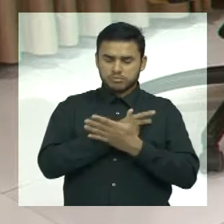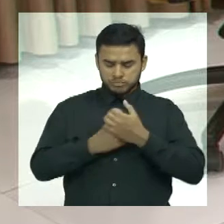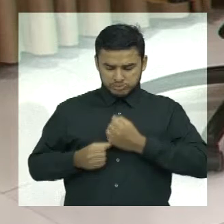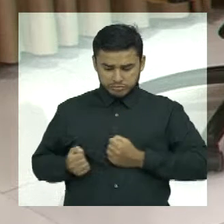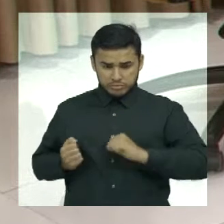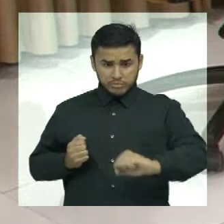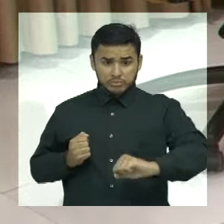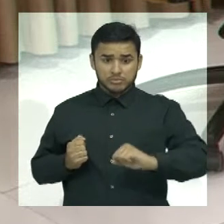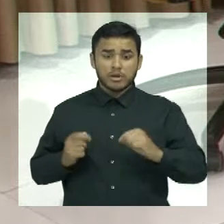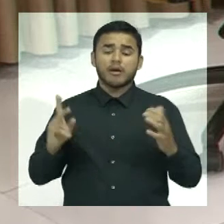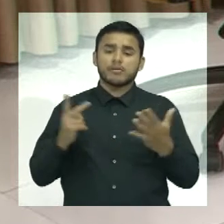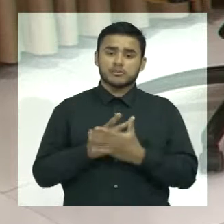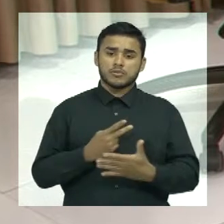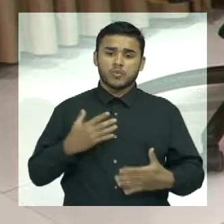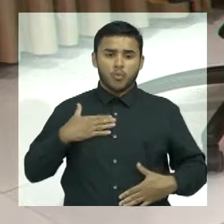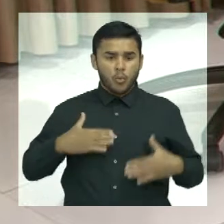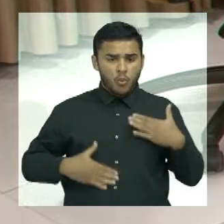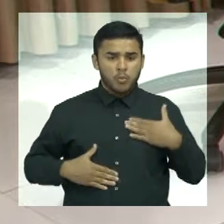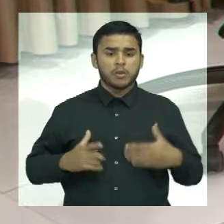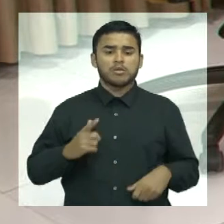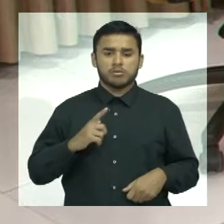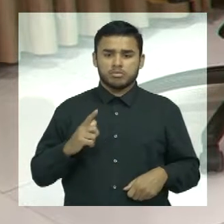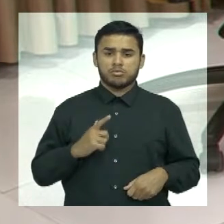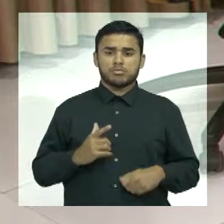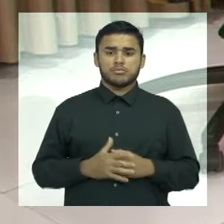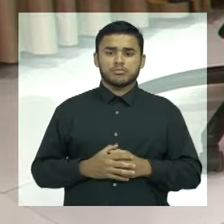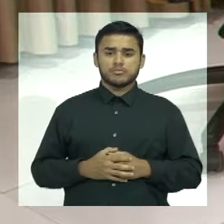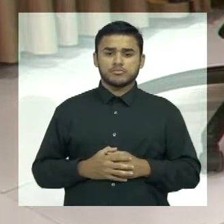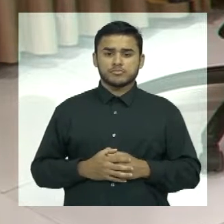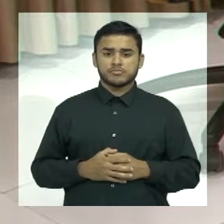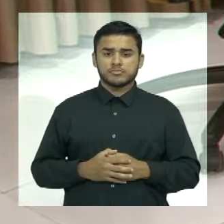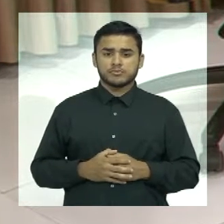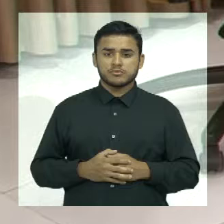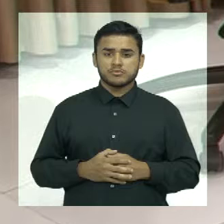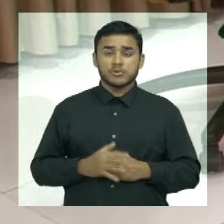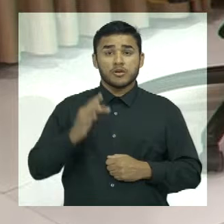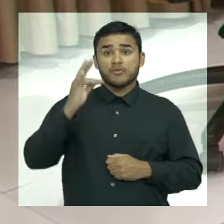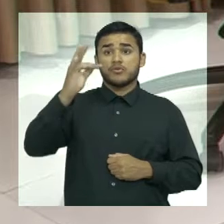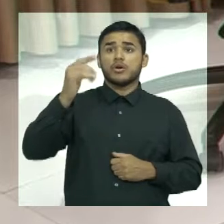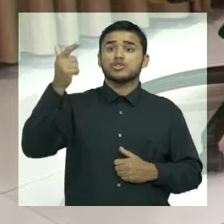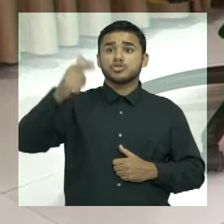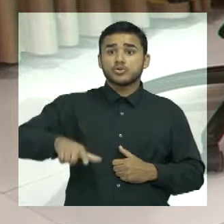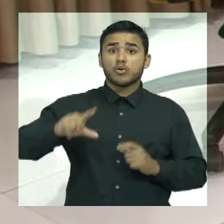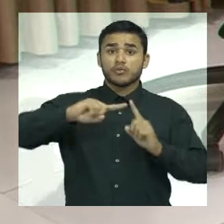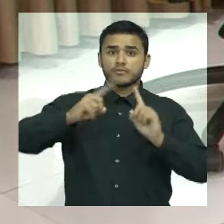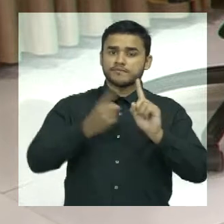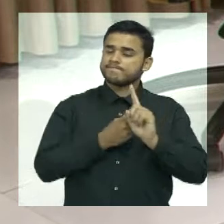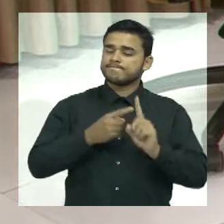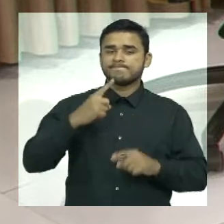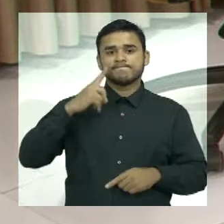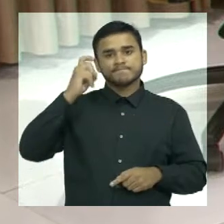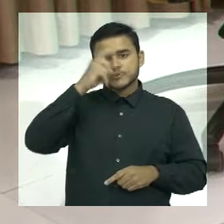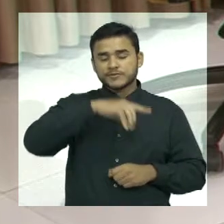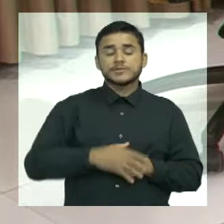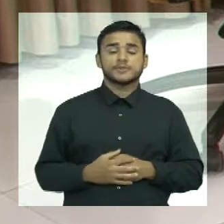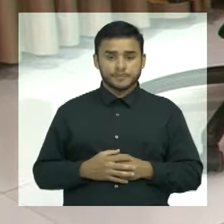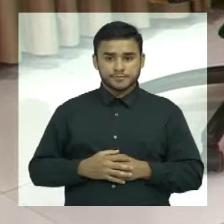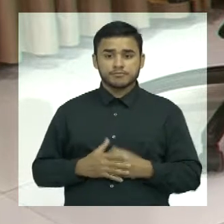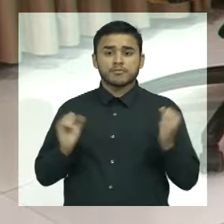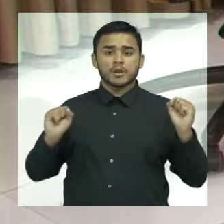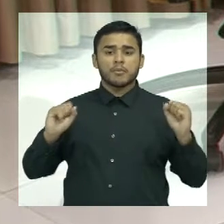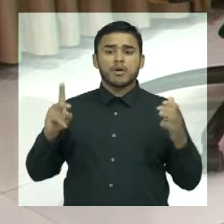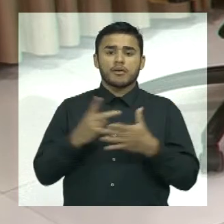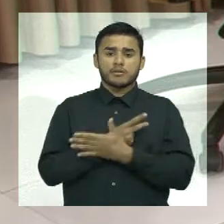pode atrapalhar, comprometer a sua fecundidade futura, pode dificultar com que ela engravide, ela pode ter